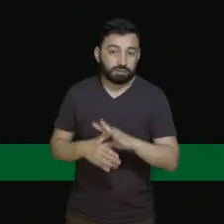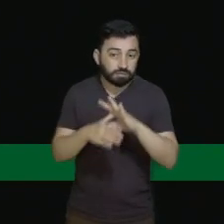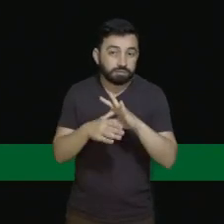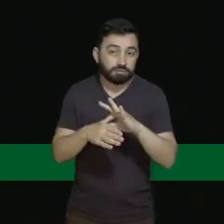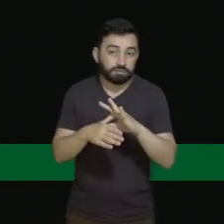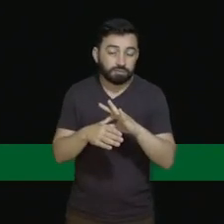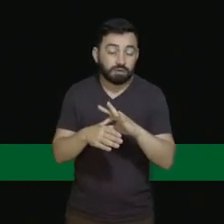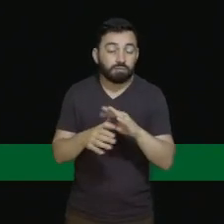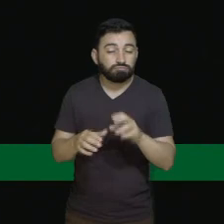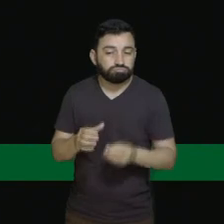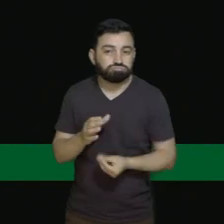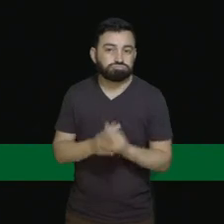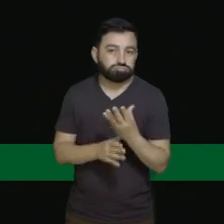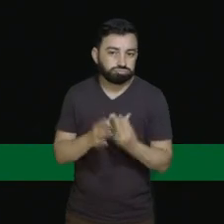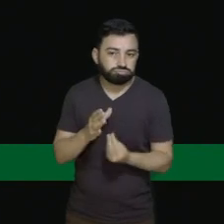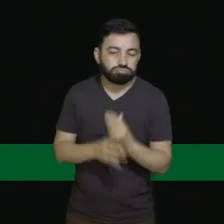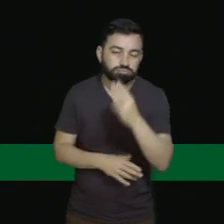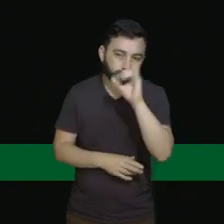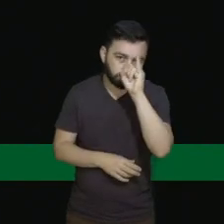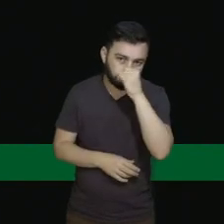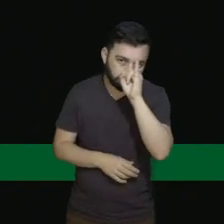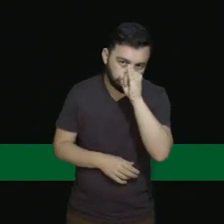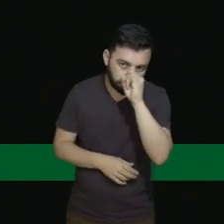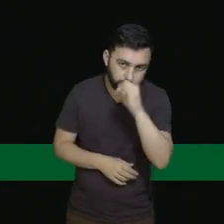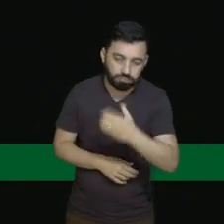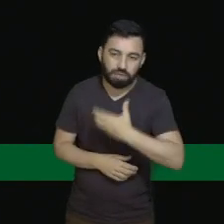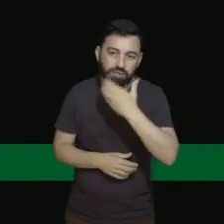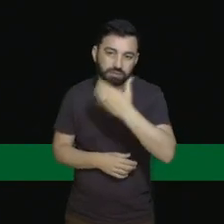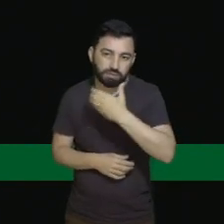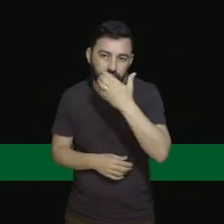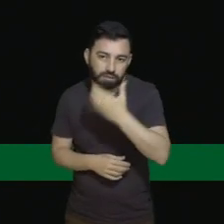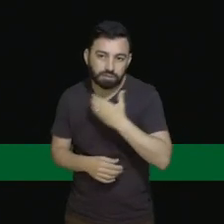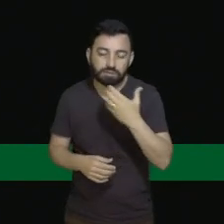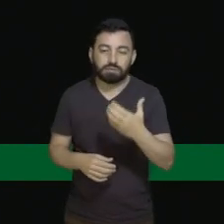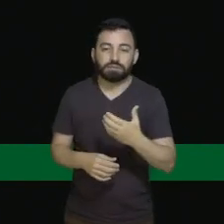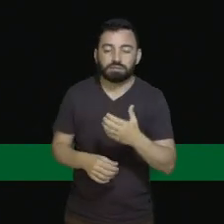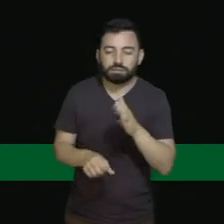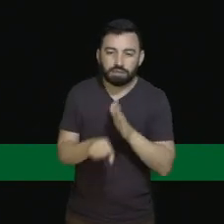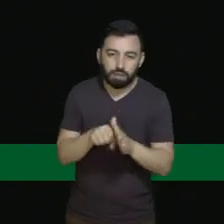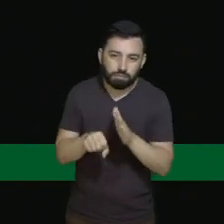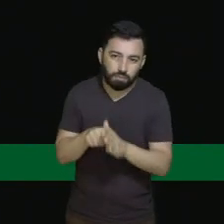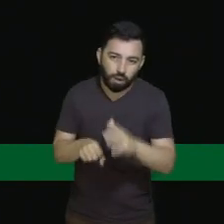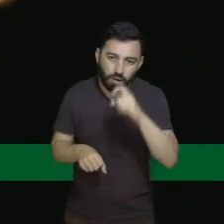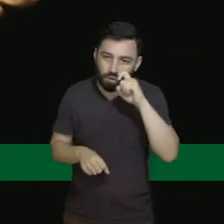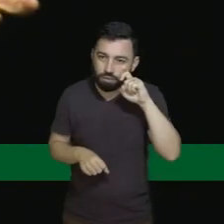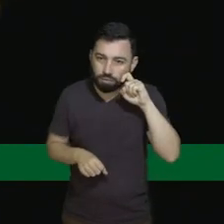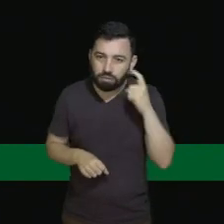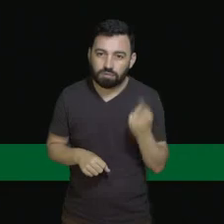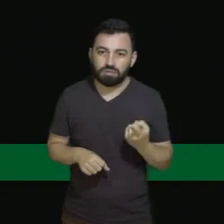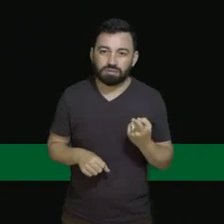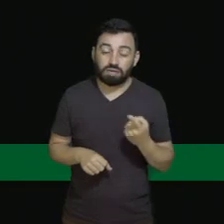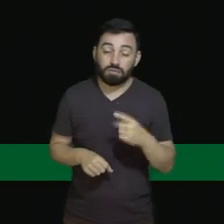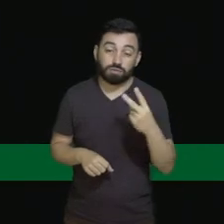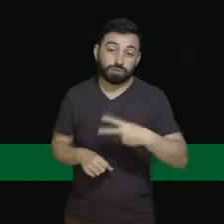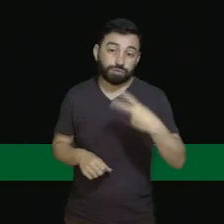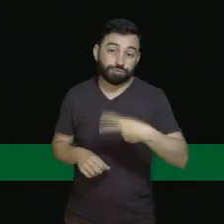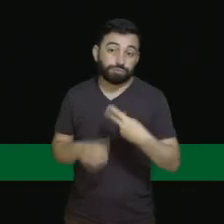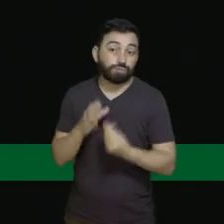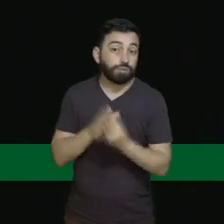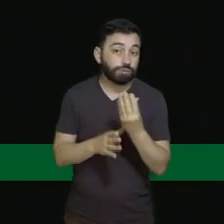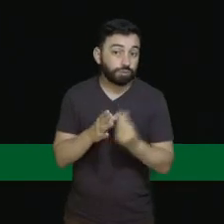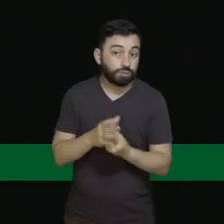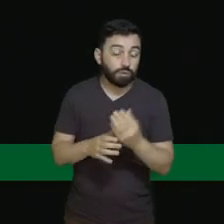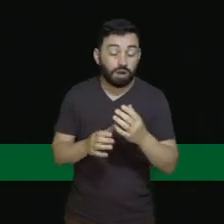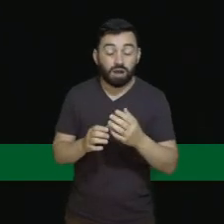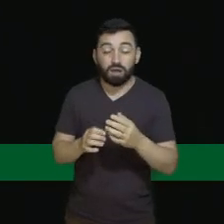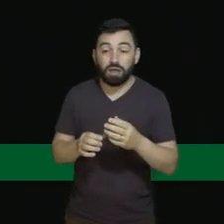na produção de suínos, de maçã, de cebola. Somos o segundo produtor nacional de